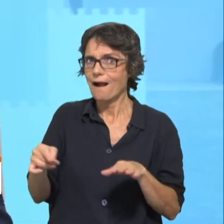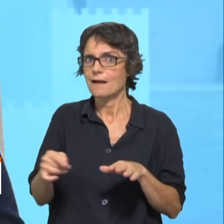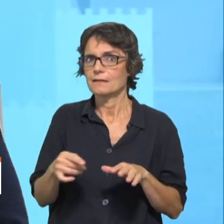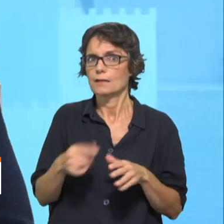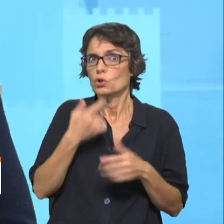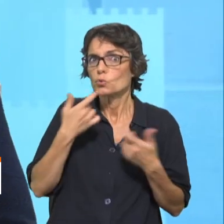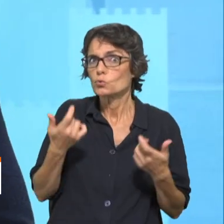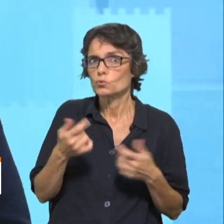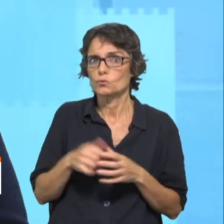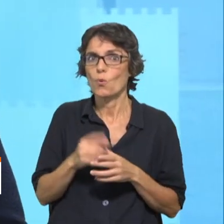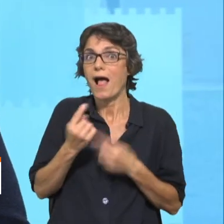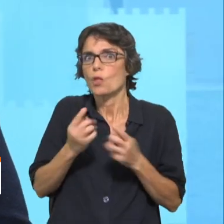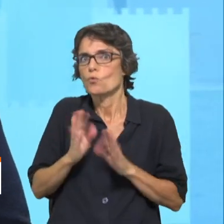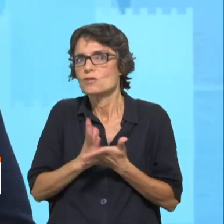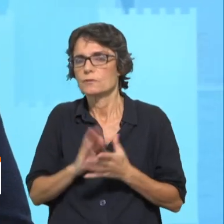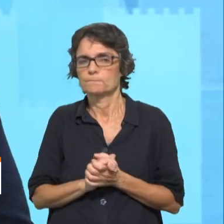Sim.